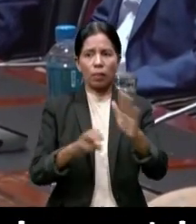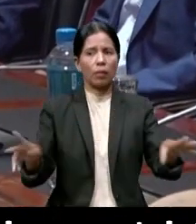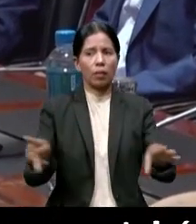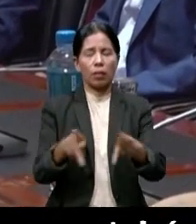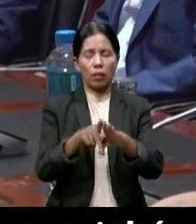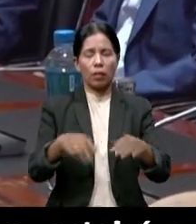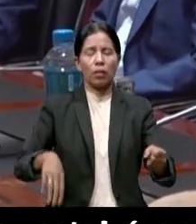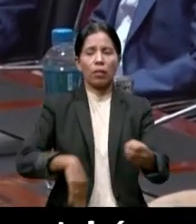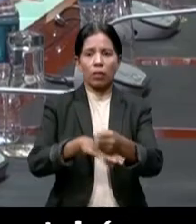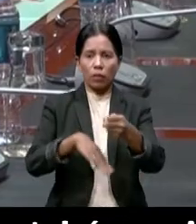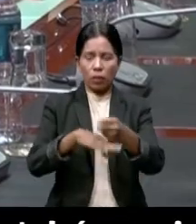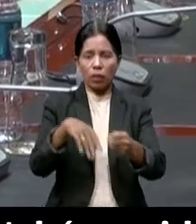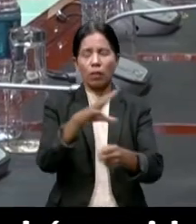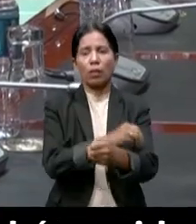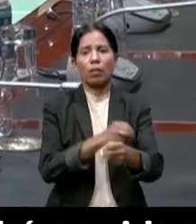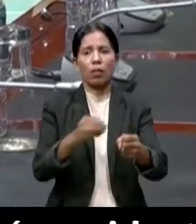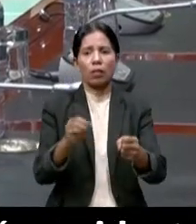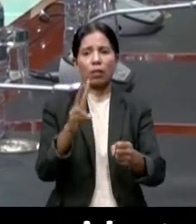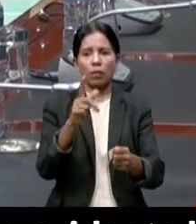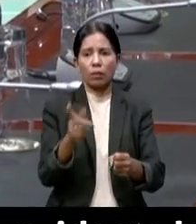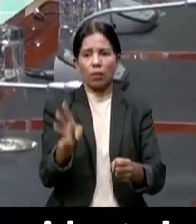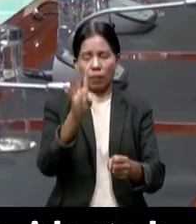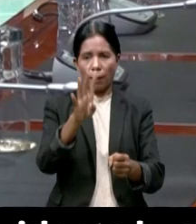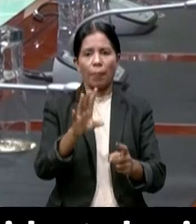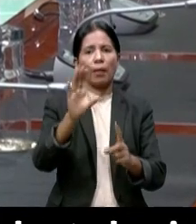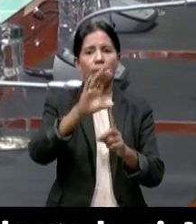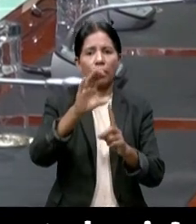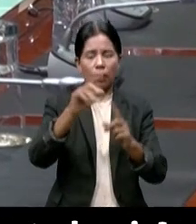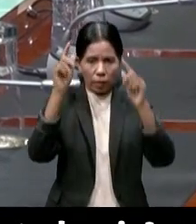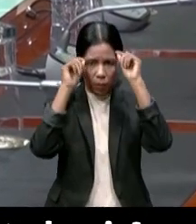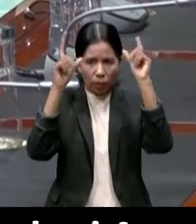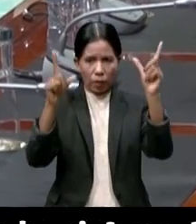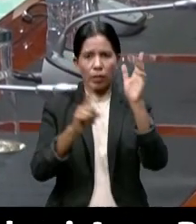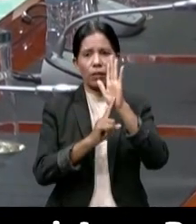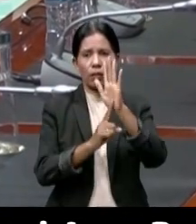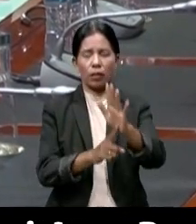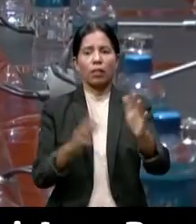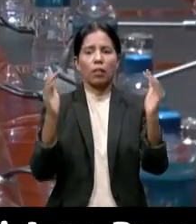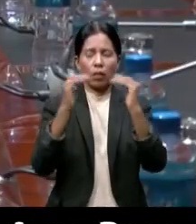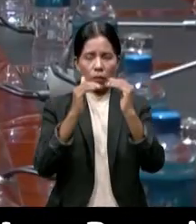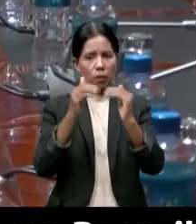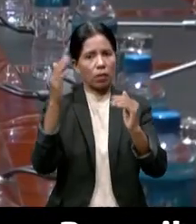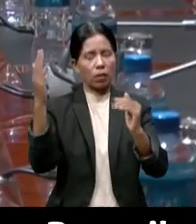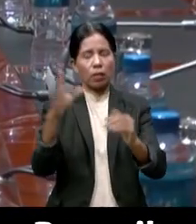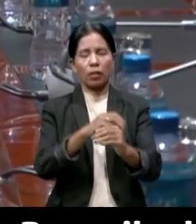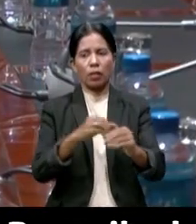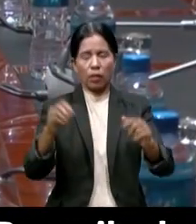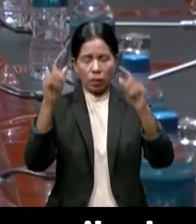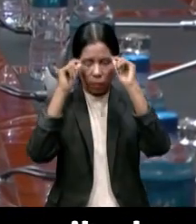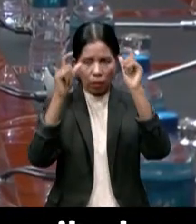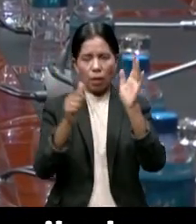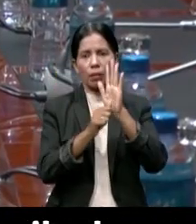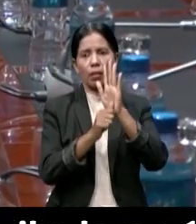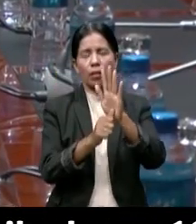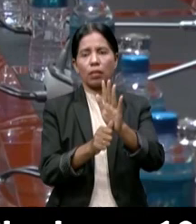em Jogos Olímpicos Paris, tem reunido no Racing Hat. Chefe delegação Timor-Leste informa, e é surmuto né, contingente Timor-Leste moça